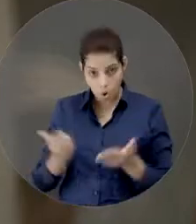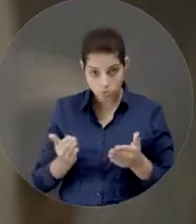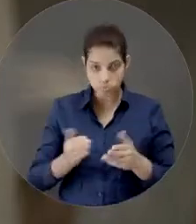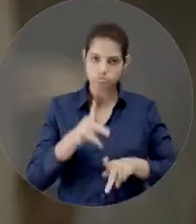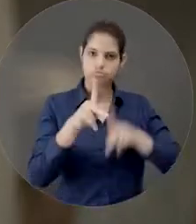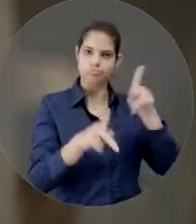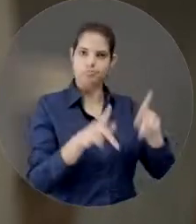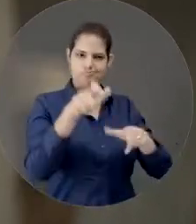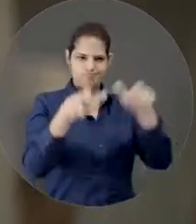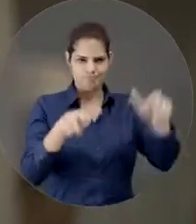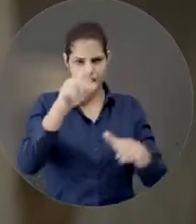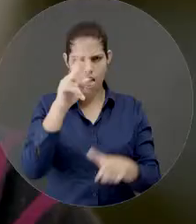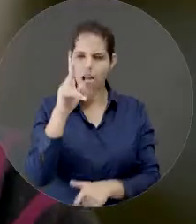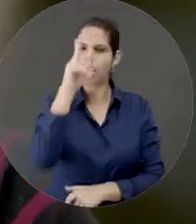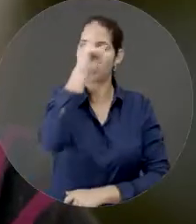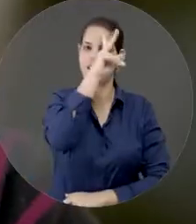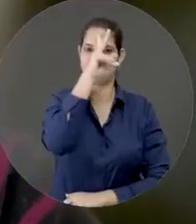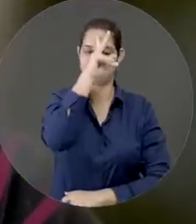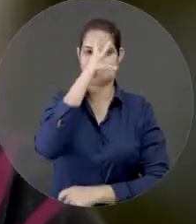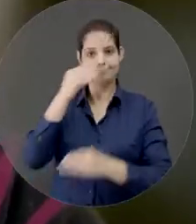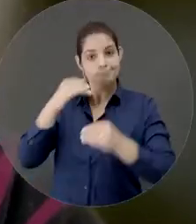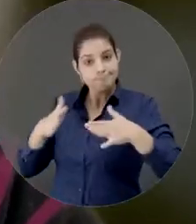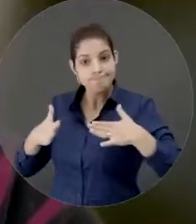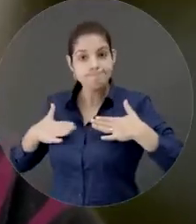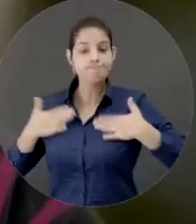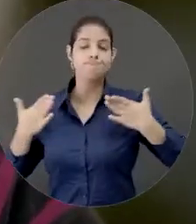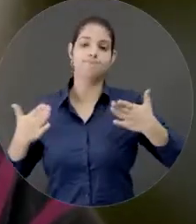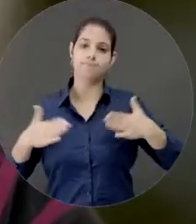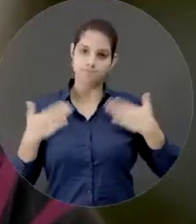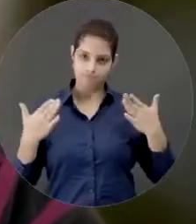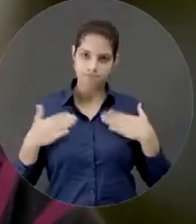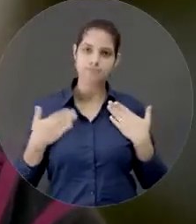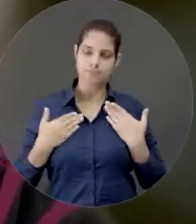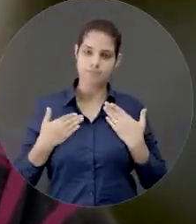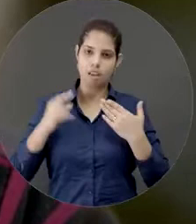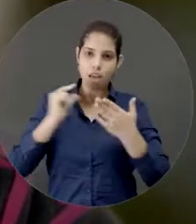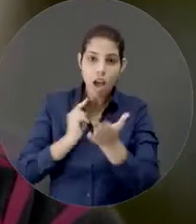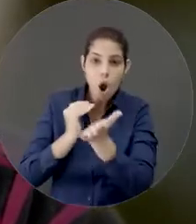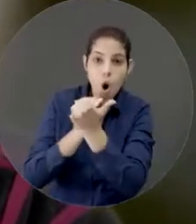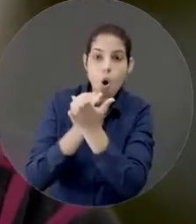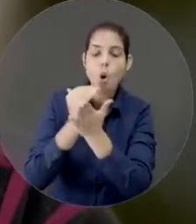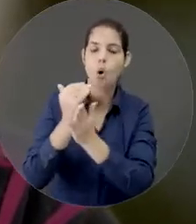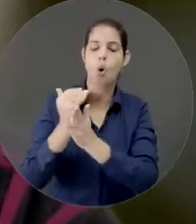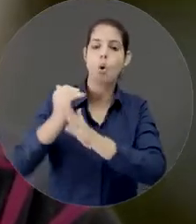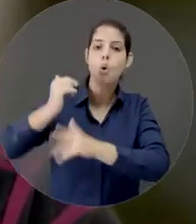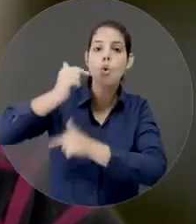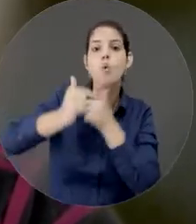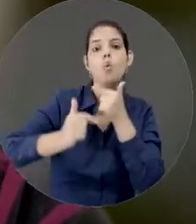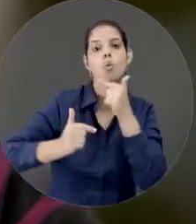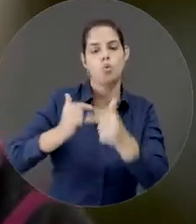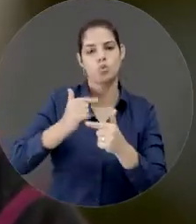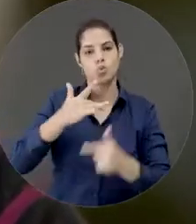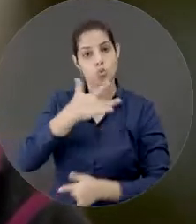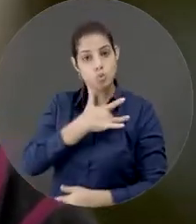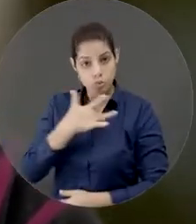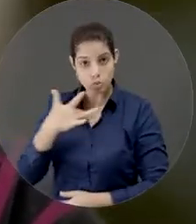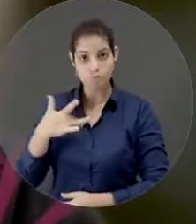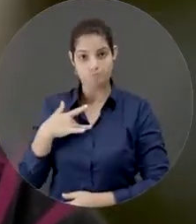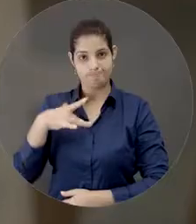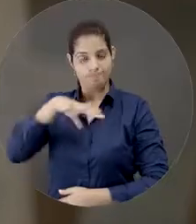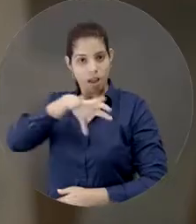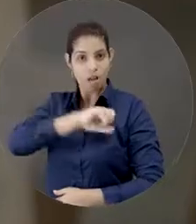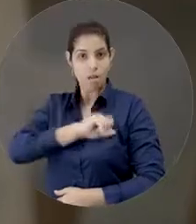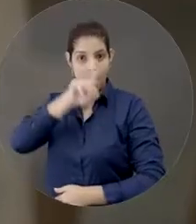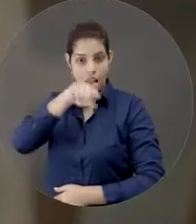Hoje o povo está sendo lembrado. A gente está muito alegre de ter começado esse trabalho com a